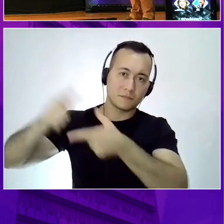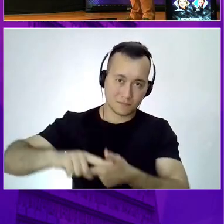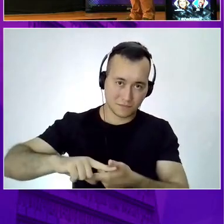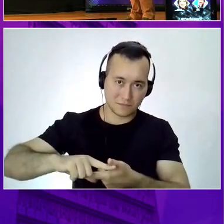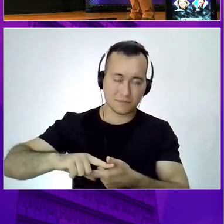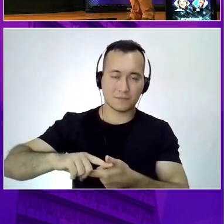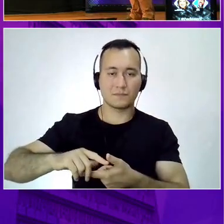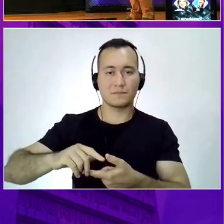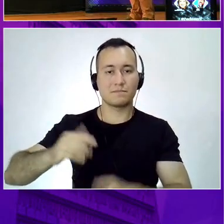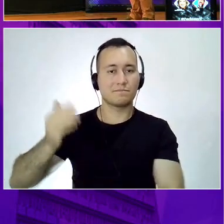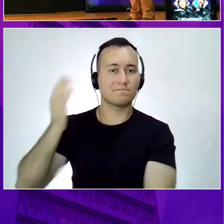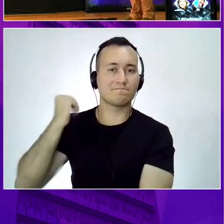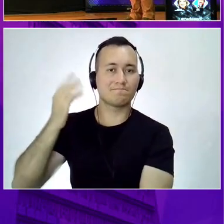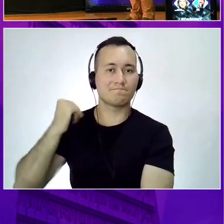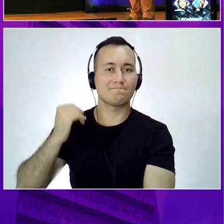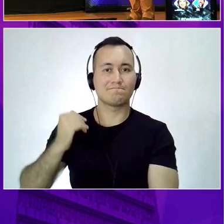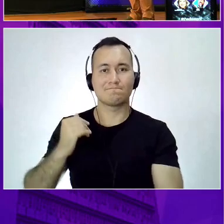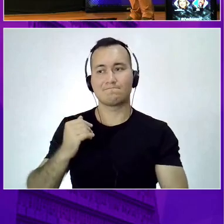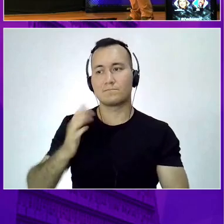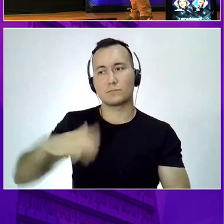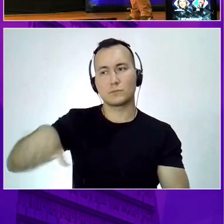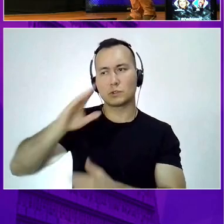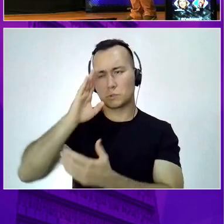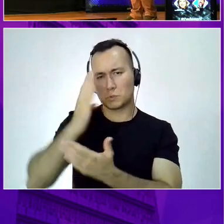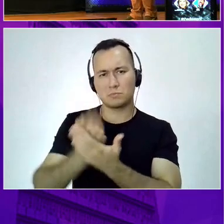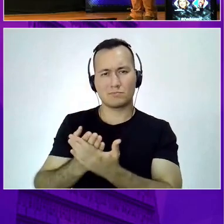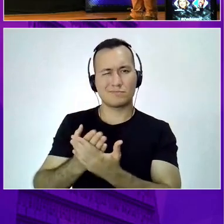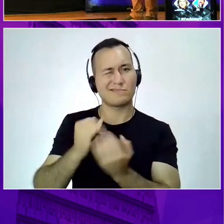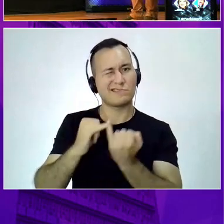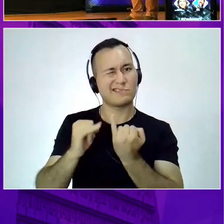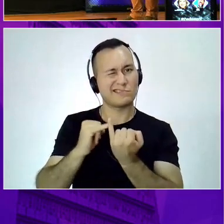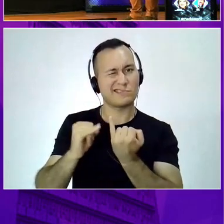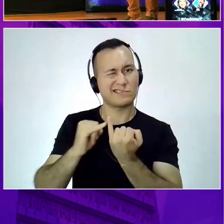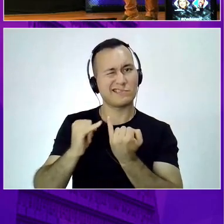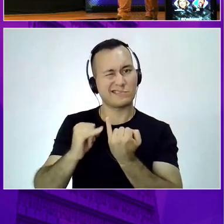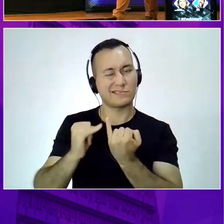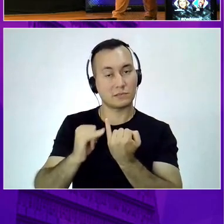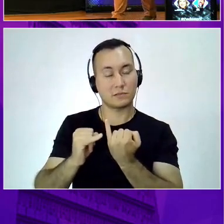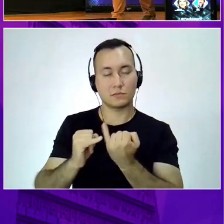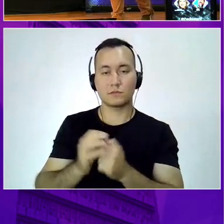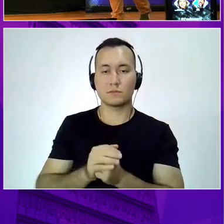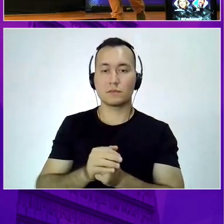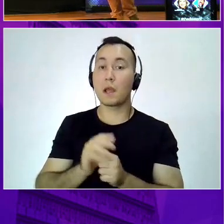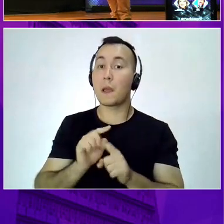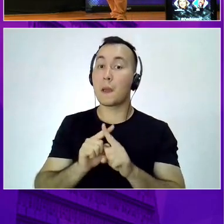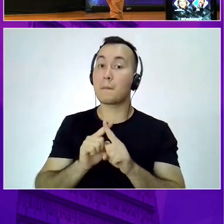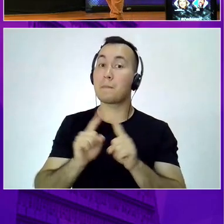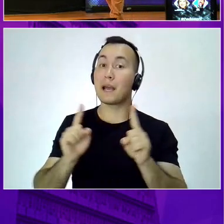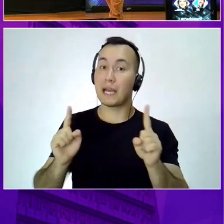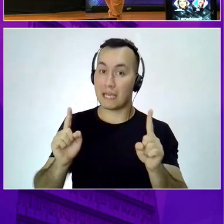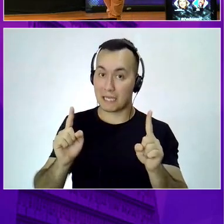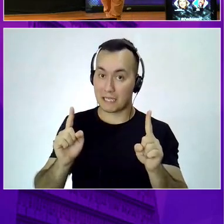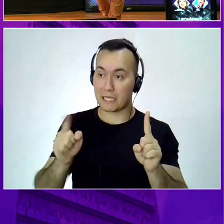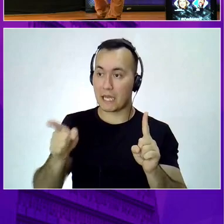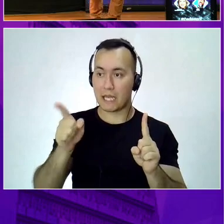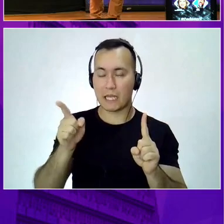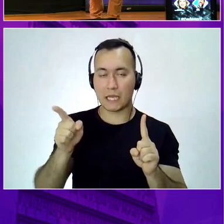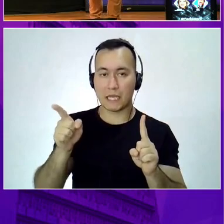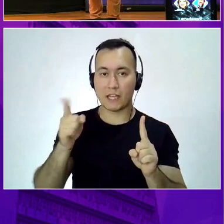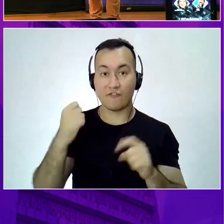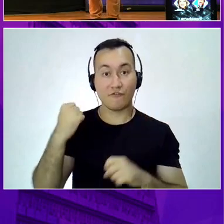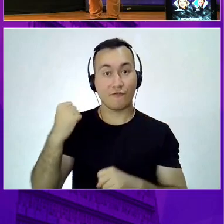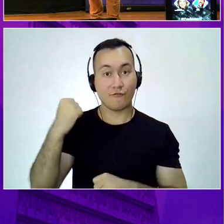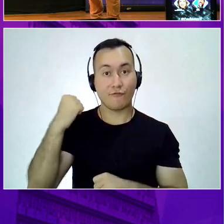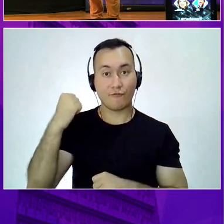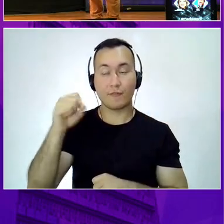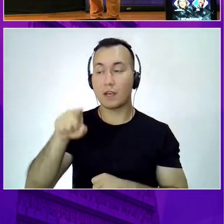o nível de confiança estava ali, né, um médio, mas tinha uma coesão muito forte, né, uma coisa muito presente naquela empresa era que as